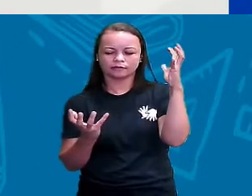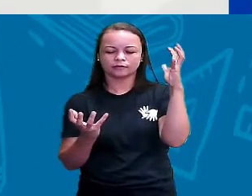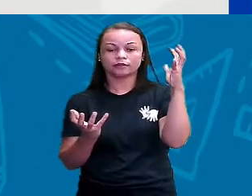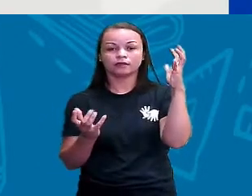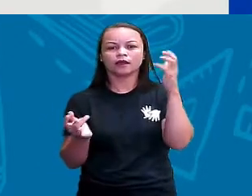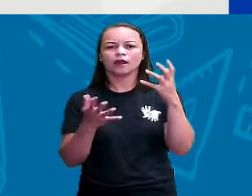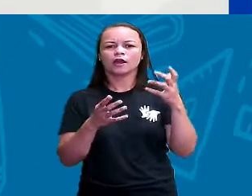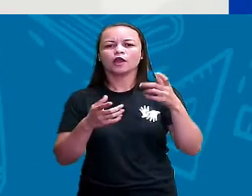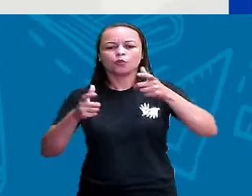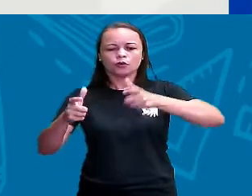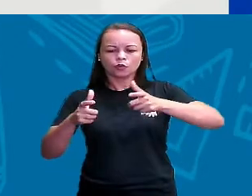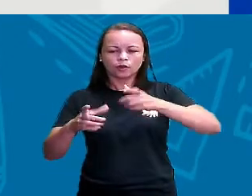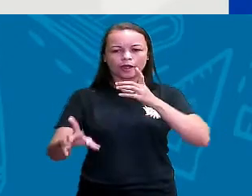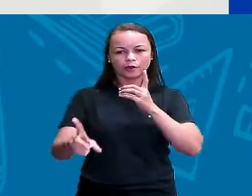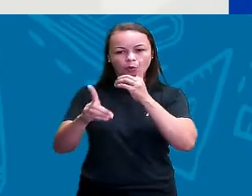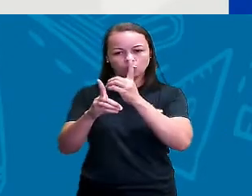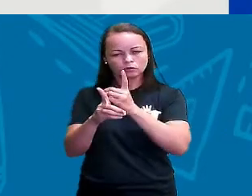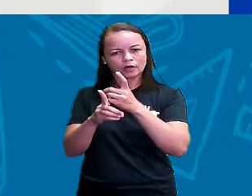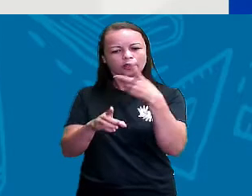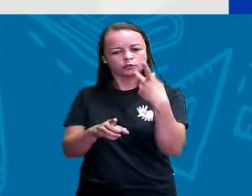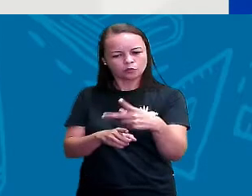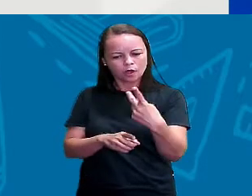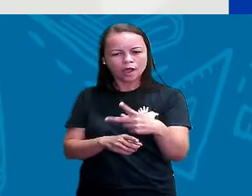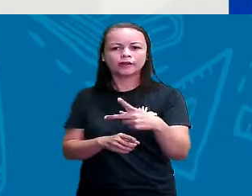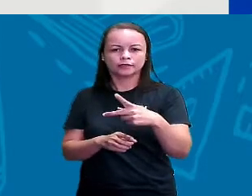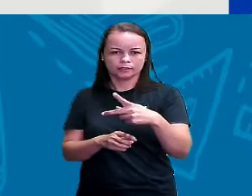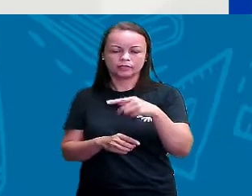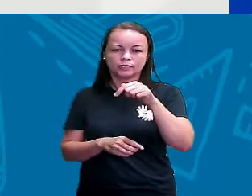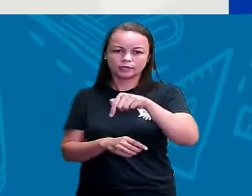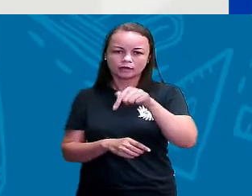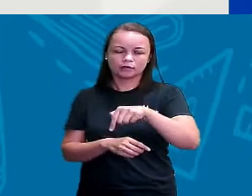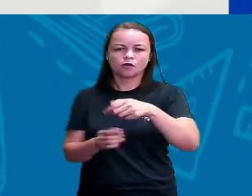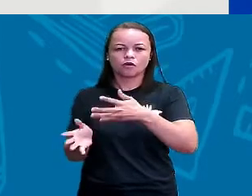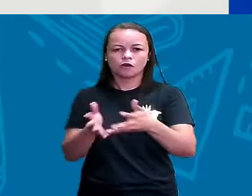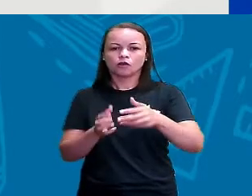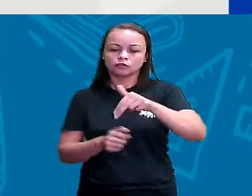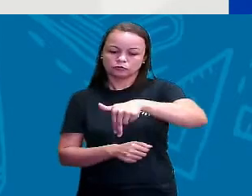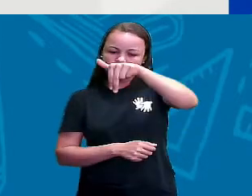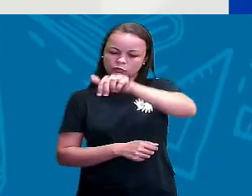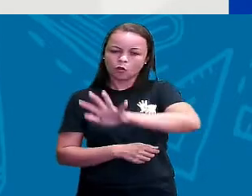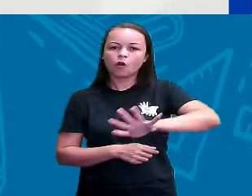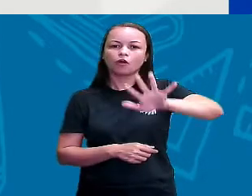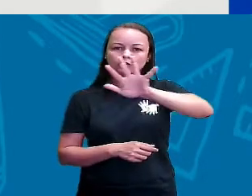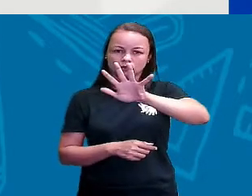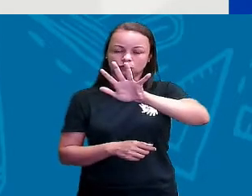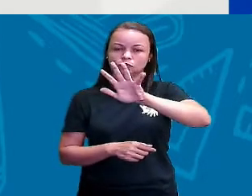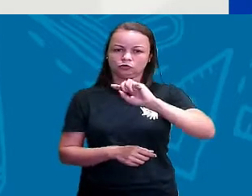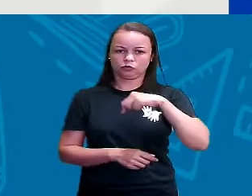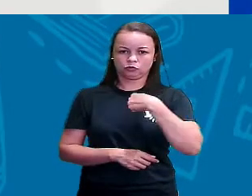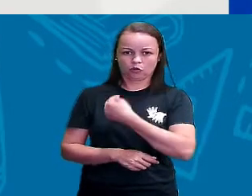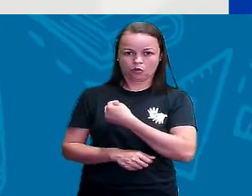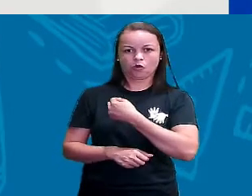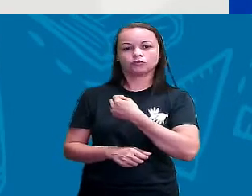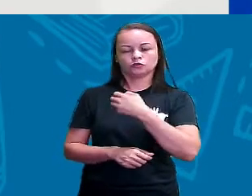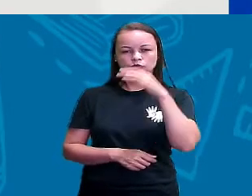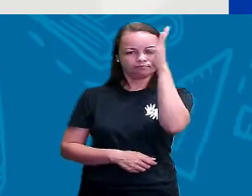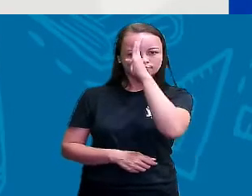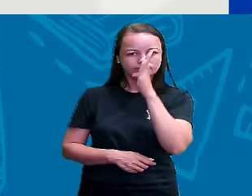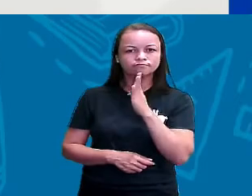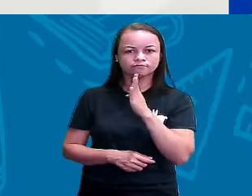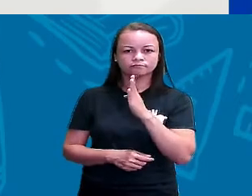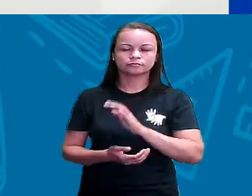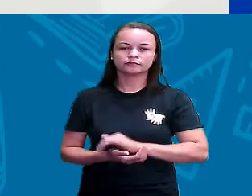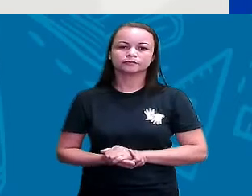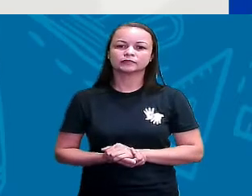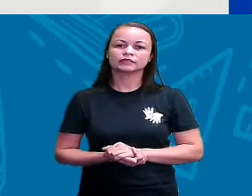também encontrado especificamente aqui na nossa região nordeste do nosso Brasil, tá certo?